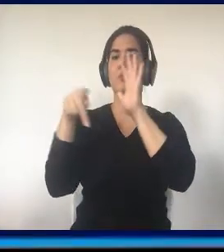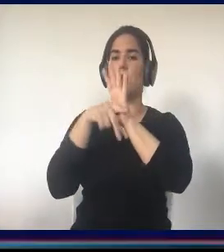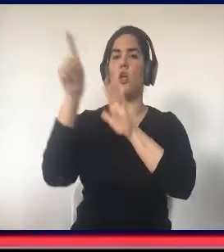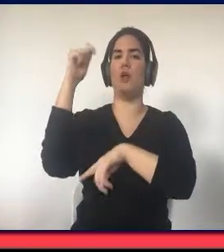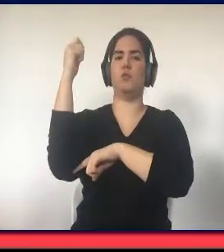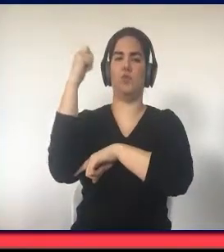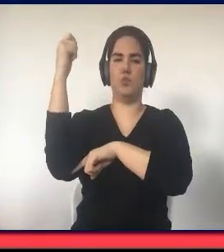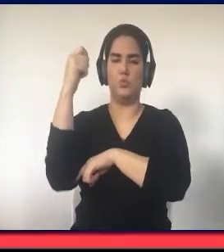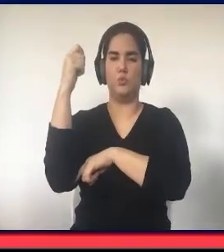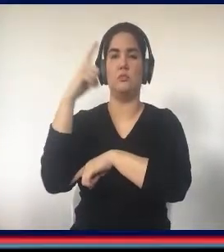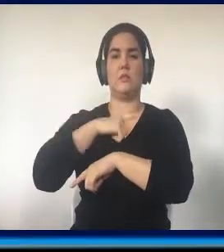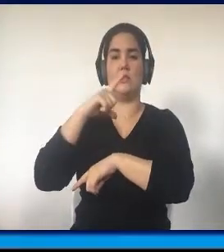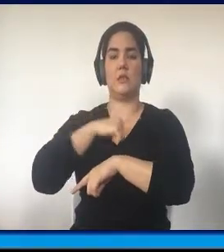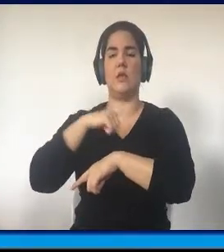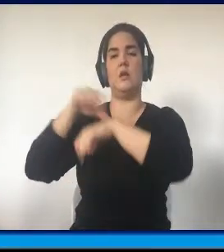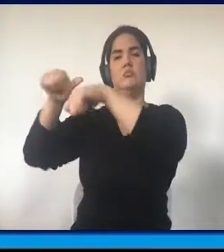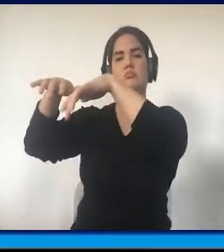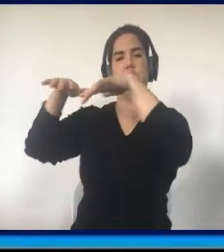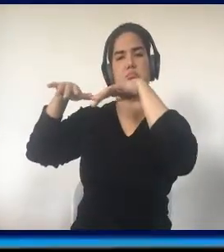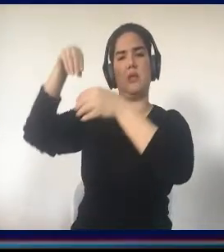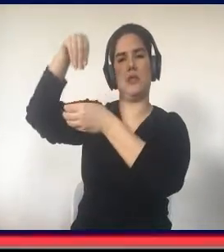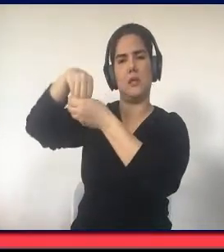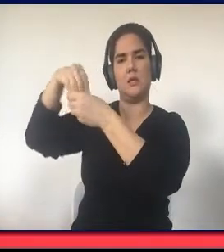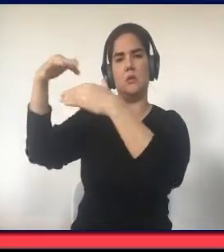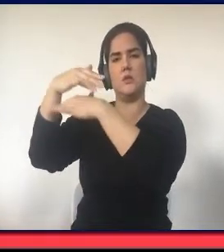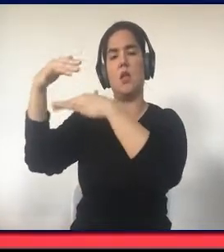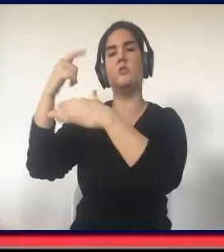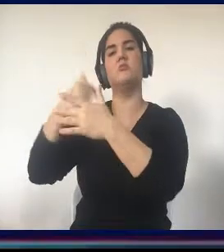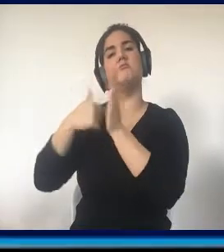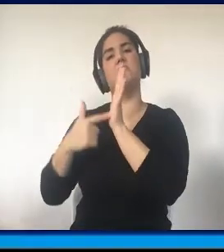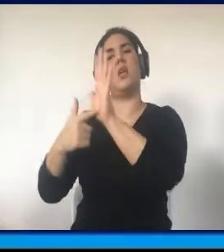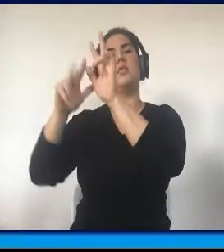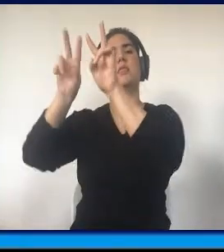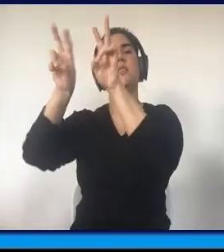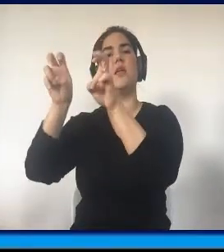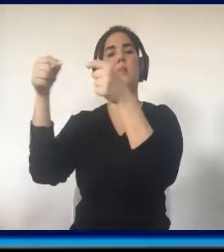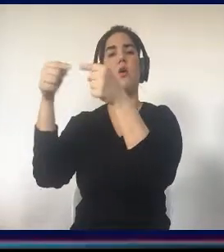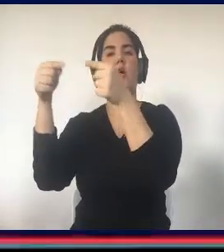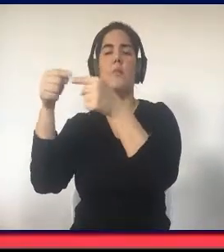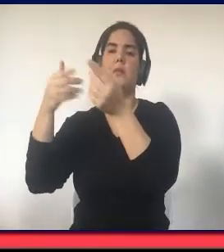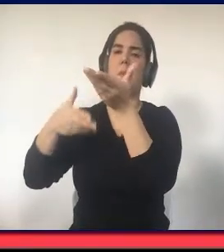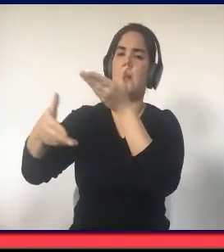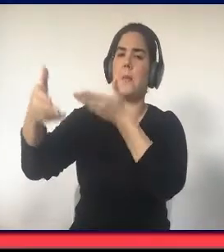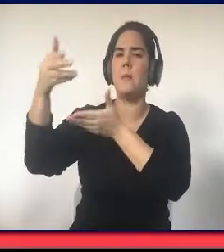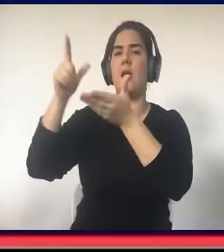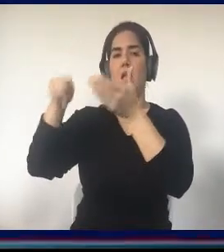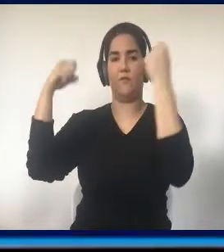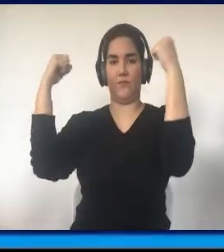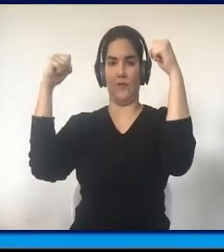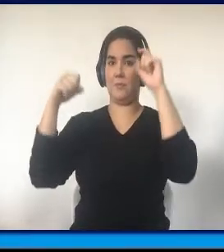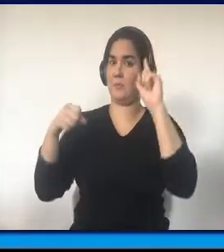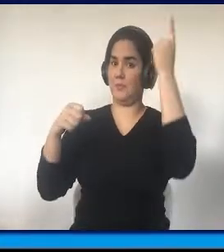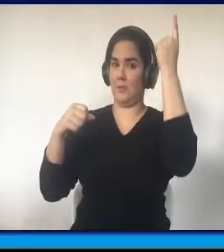Tramandaí, e eu levei essa temática, levei aí os jogos eletrônicos para se trabalhar na educação física primeiramente. E aí eu